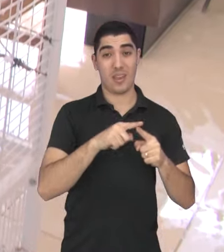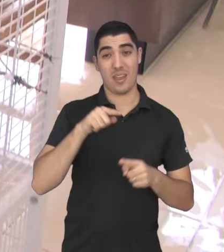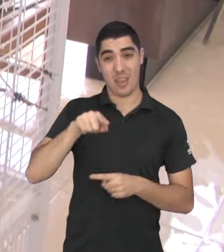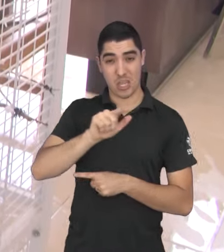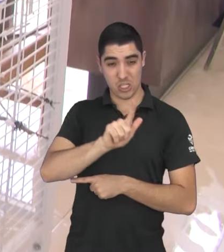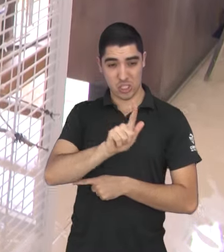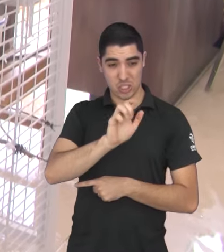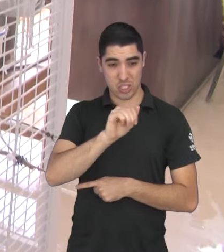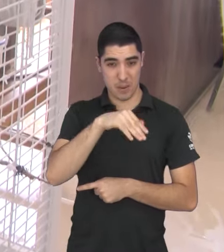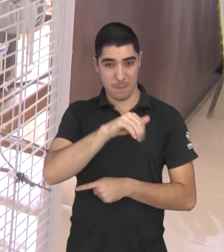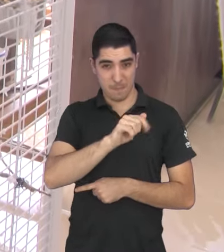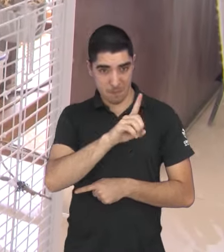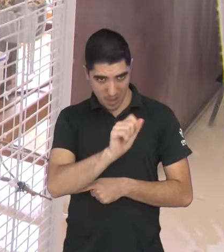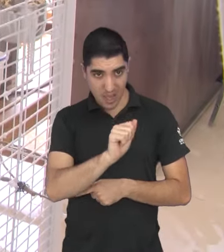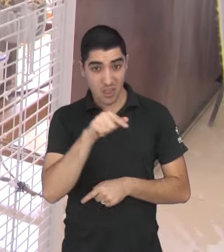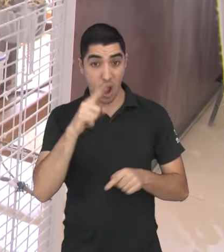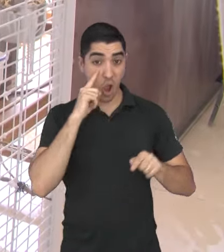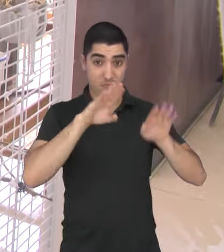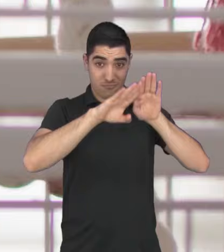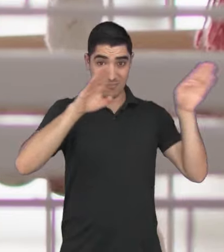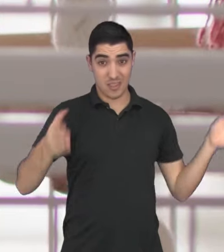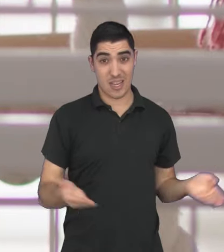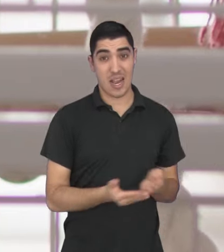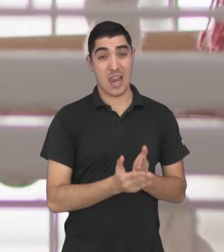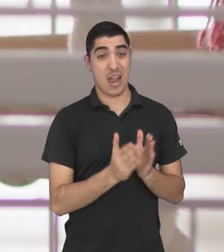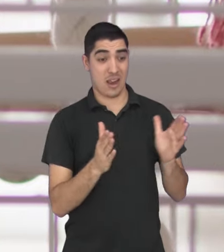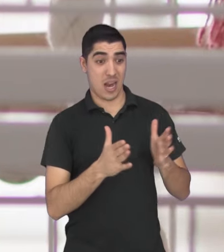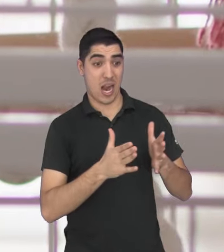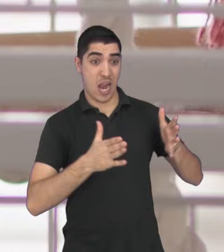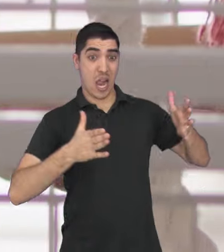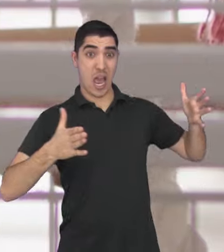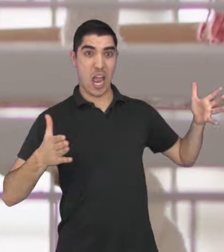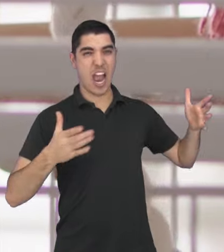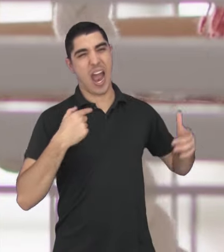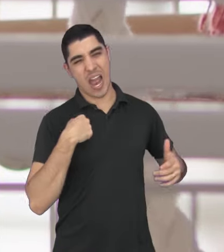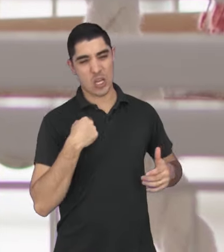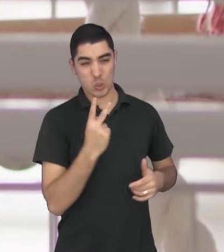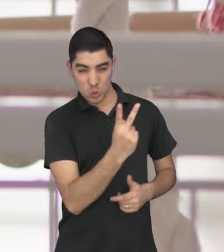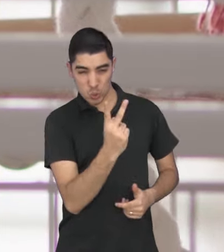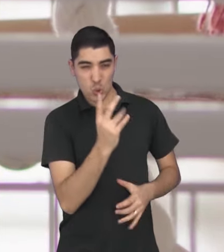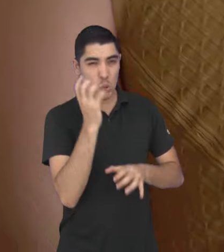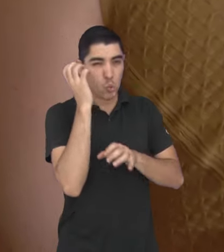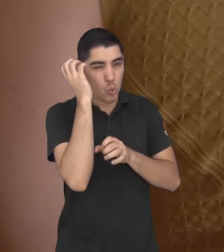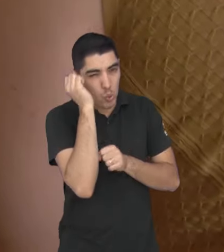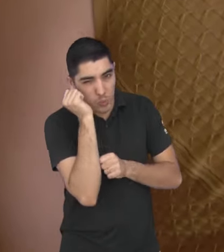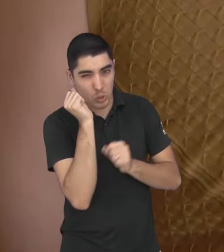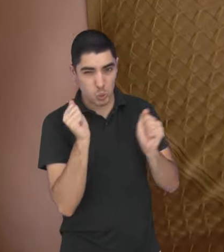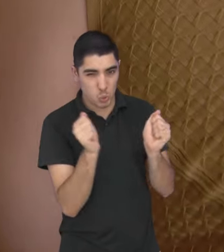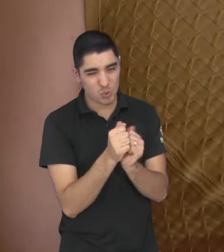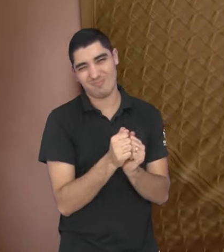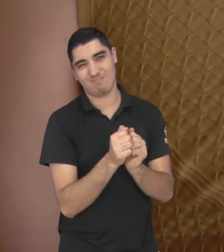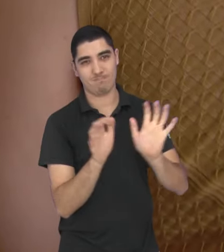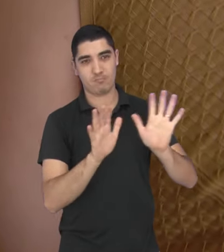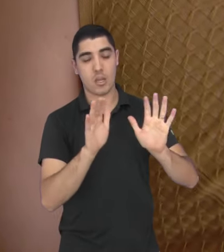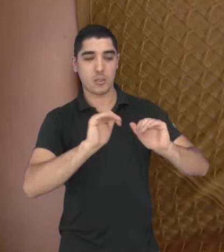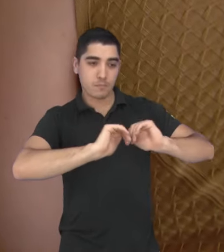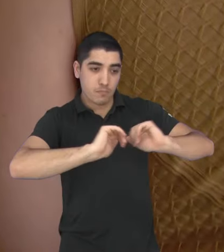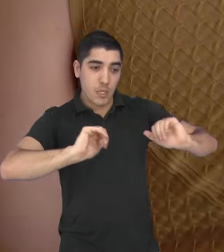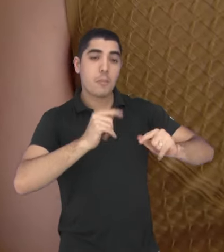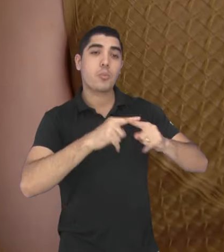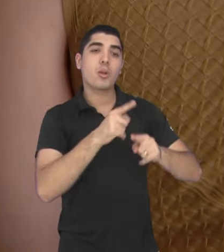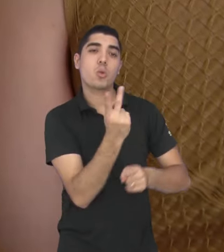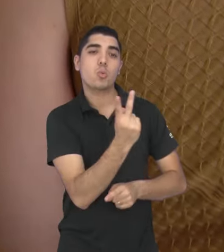uma gaiola de arara, né? E aí, eu não deixo eles dormirem nessa gaiola. Pra eles terem uma qualidade